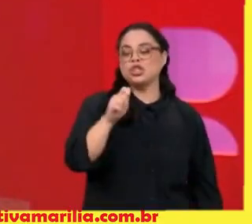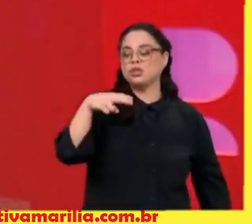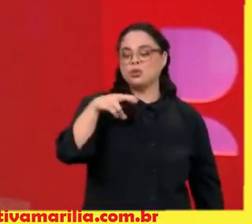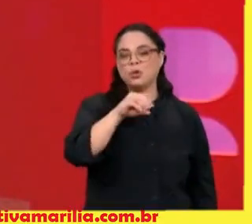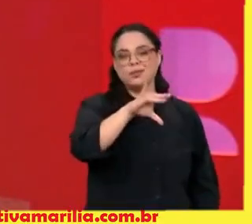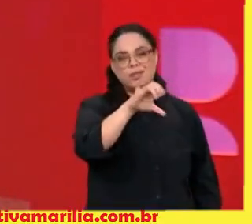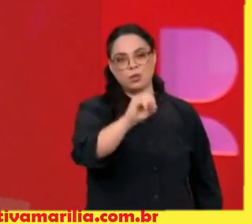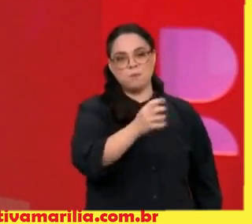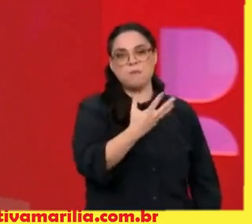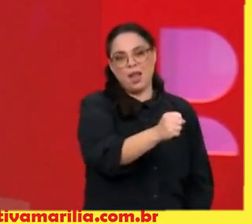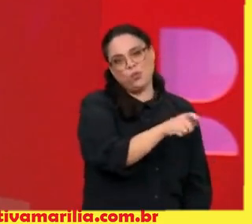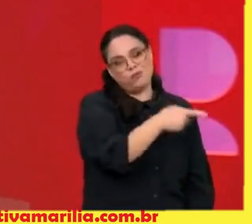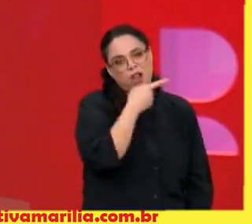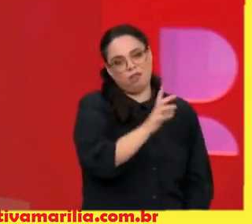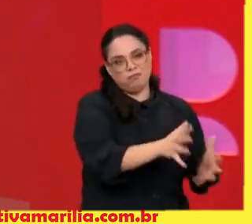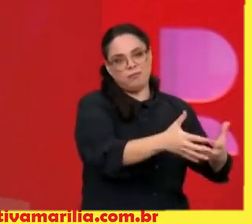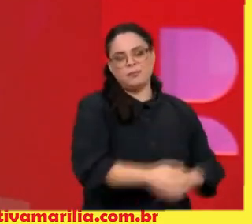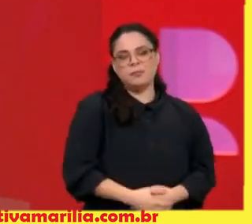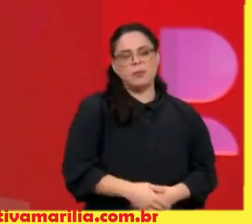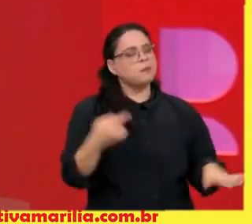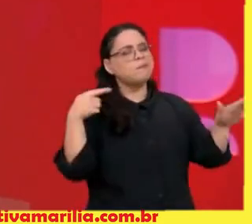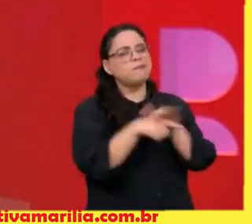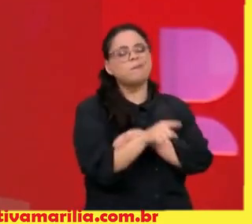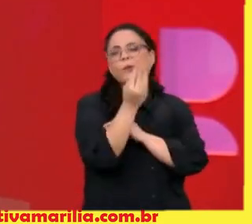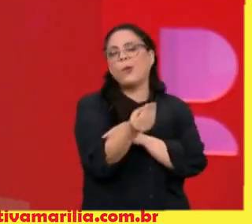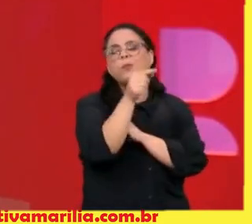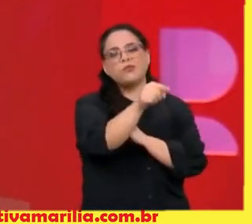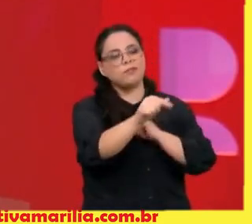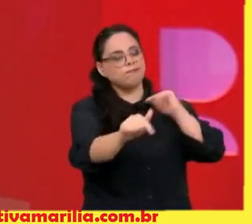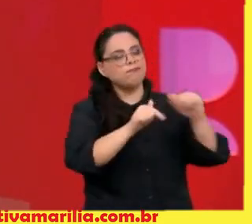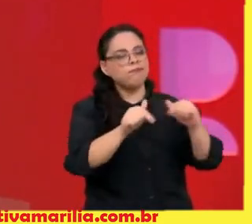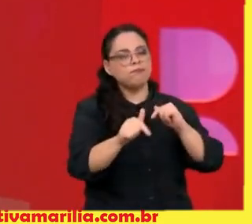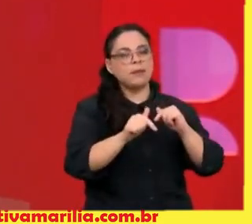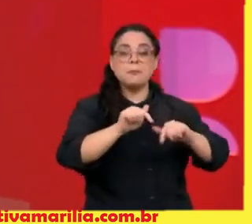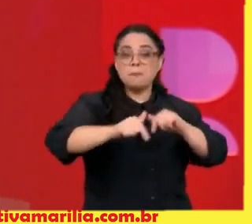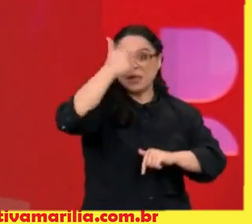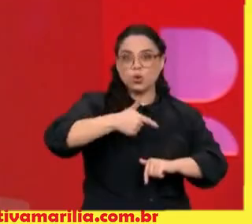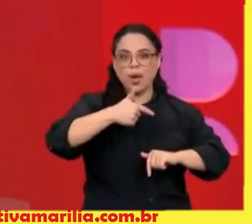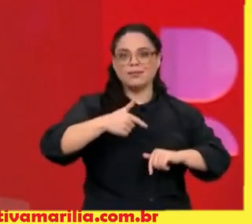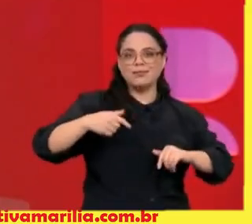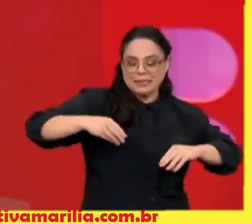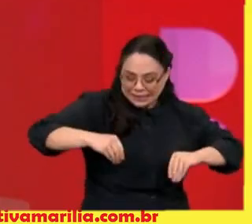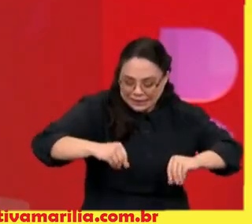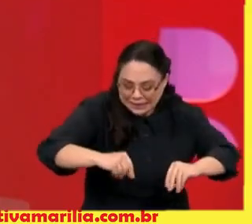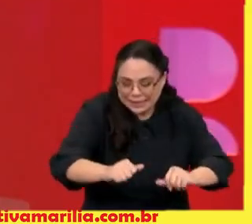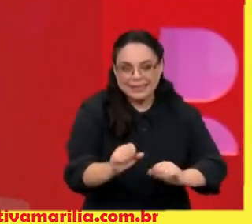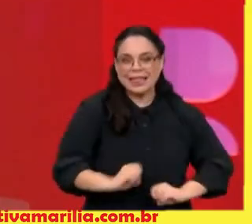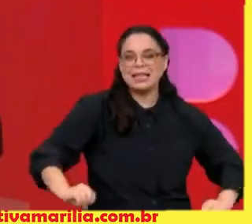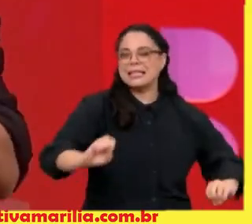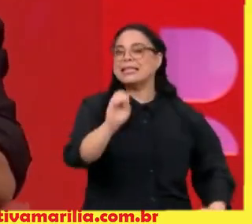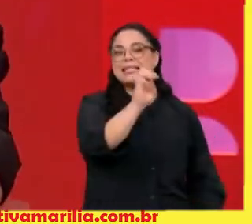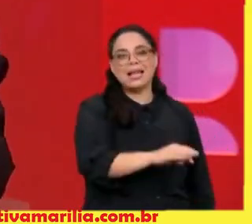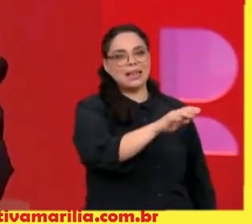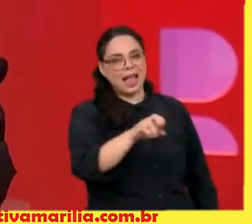experiência atendendo trabalhadores rurais sem terra em termos de análise psicanalítica mesmo? Assim? Ai, que bom que você falou disso. É muito diferente